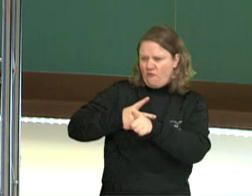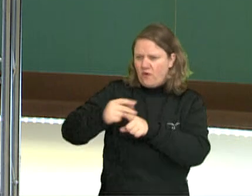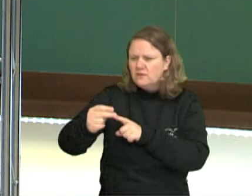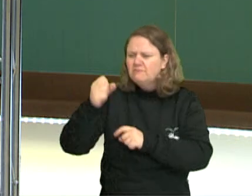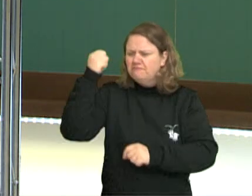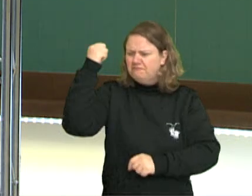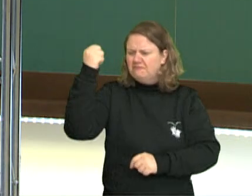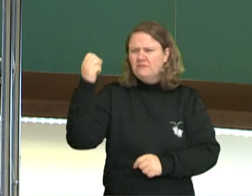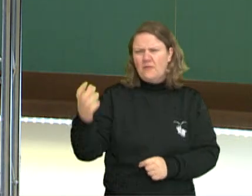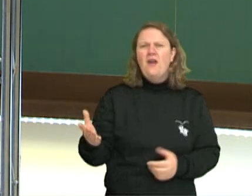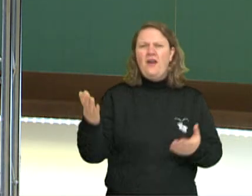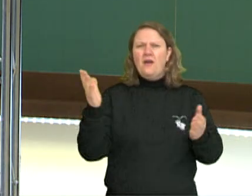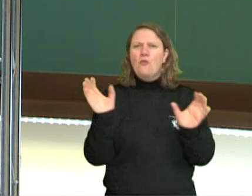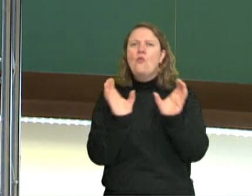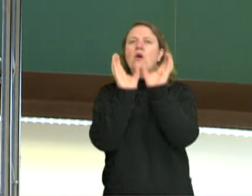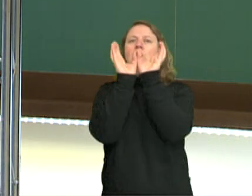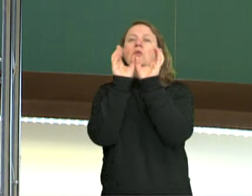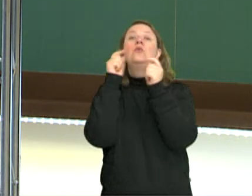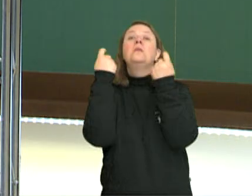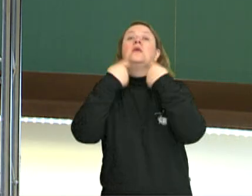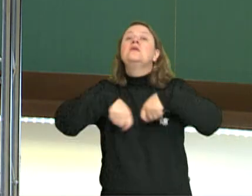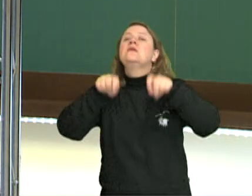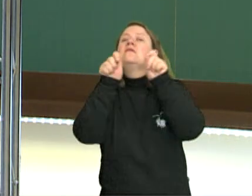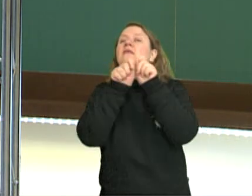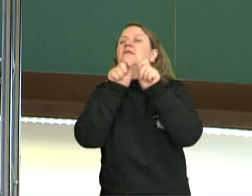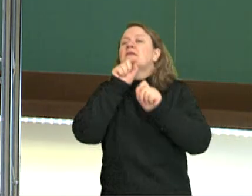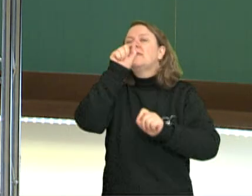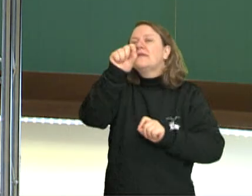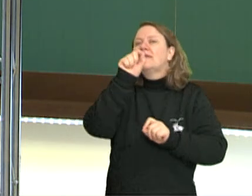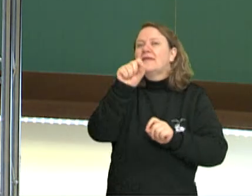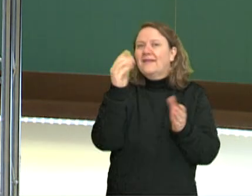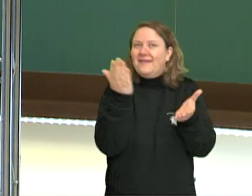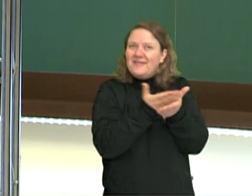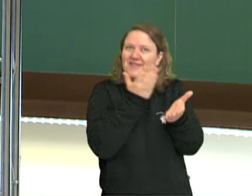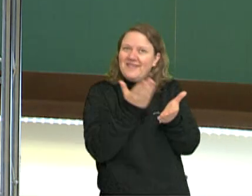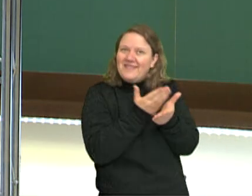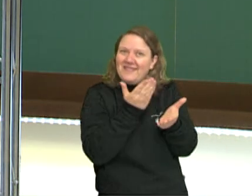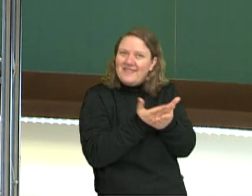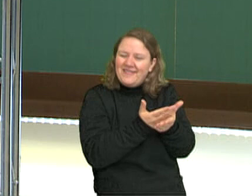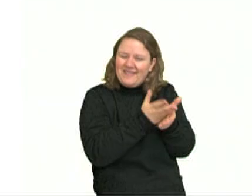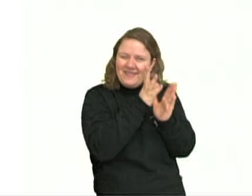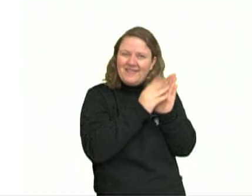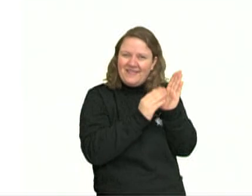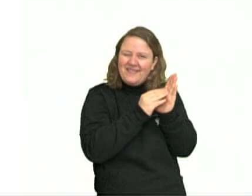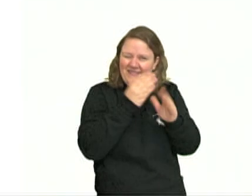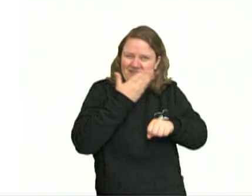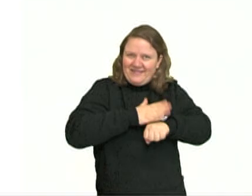o que ele precisa fazer? Então, vamos lá, pegue o seu caderno e vamos praticar um pouquinho.